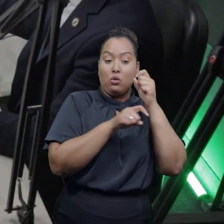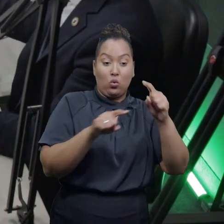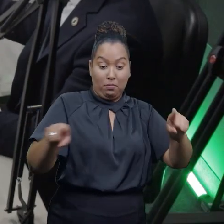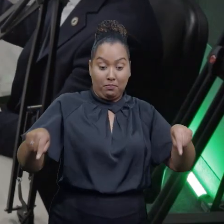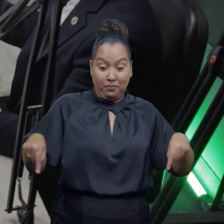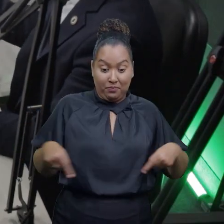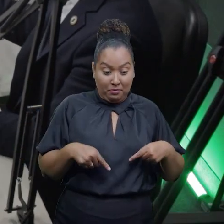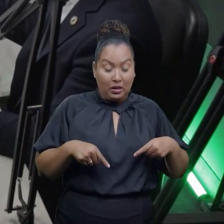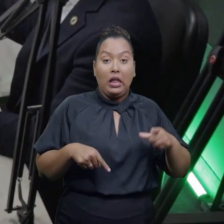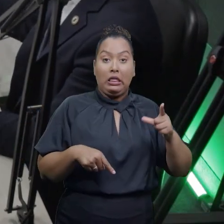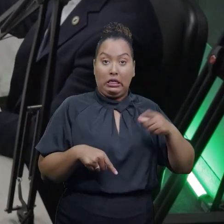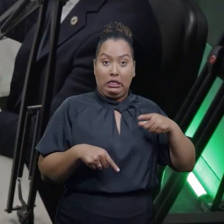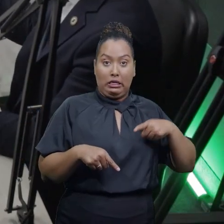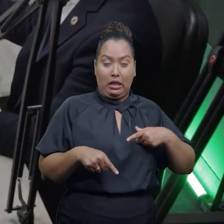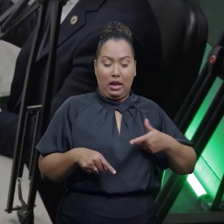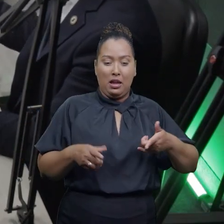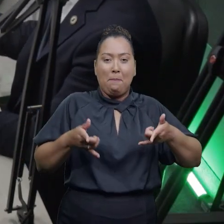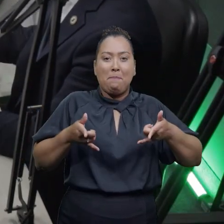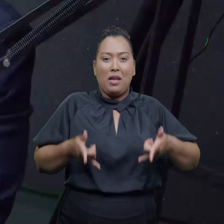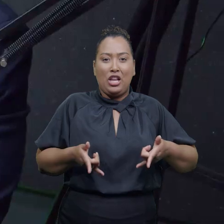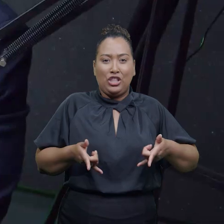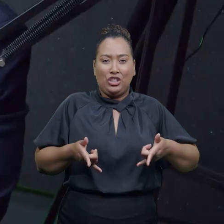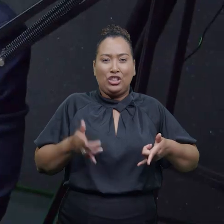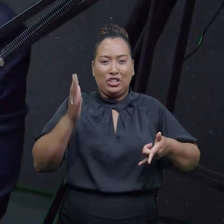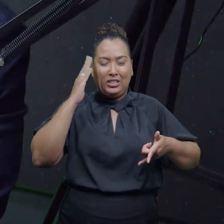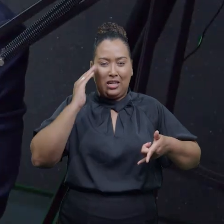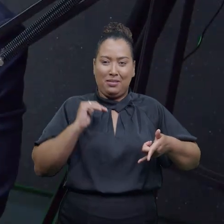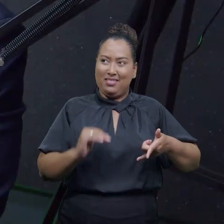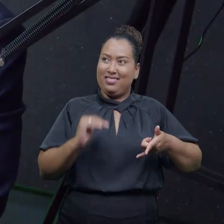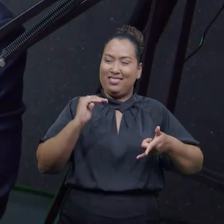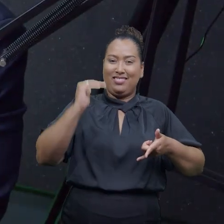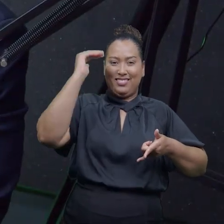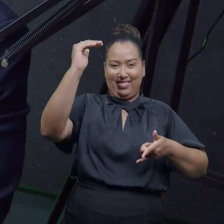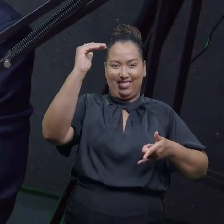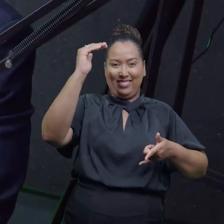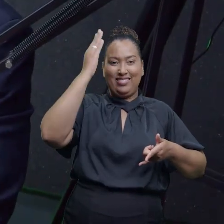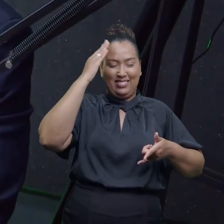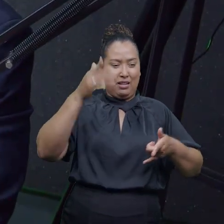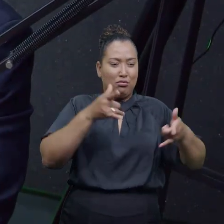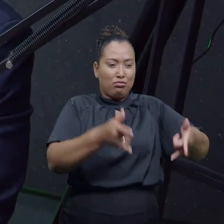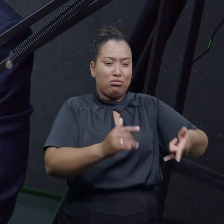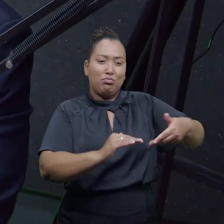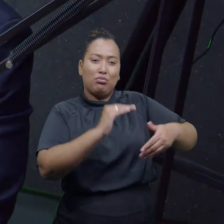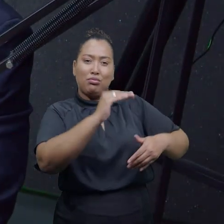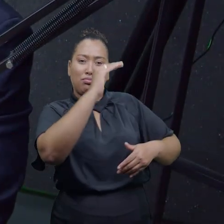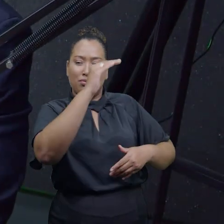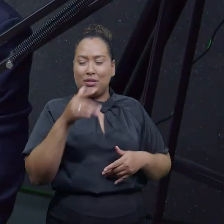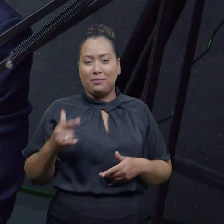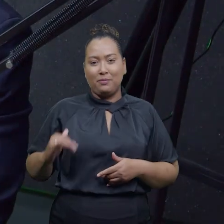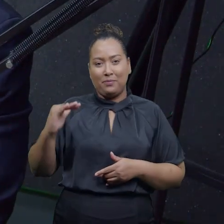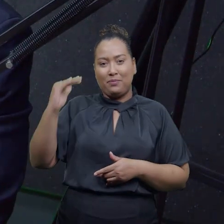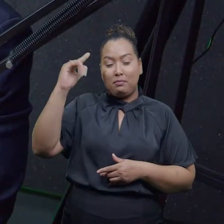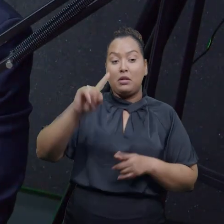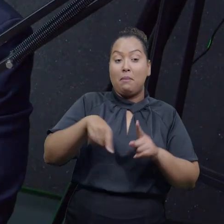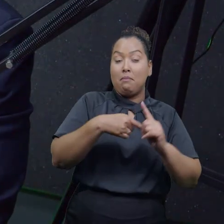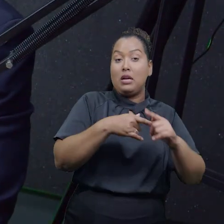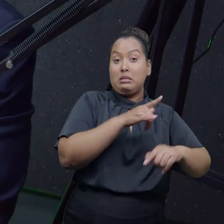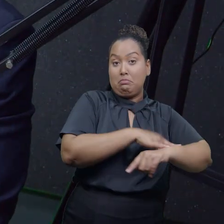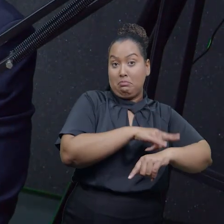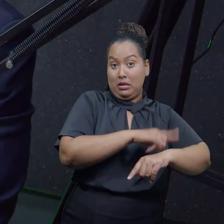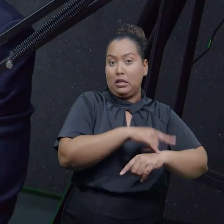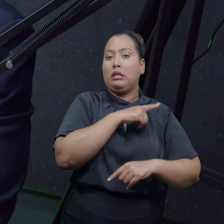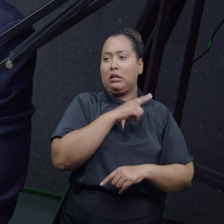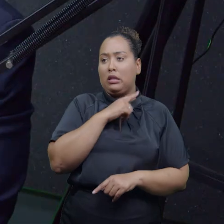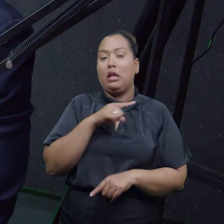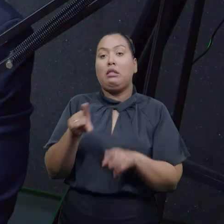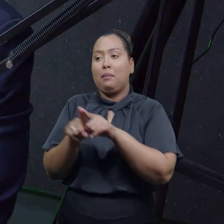como suítes com várias beliches, e que o uso, portanto, ele é compartilhado por várias pessoas. Tem também uma cozinha